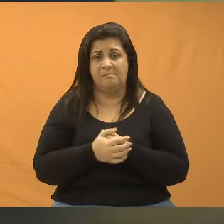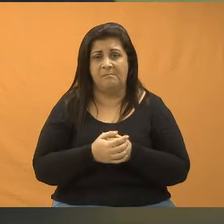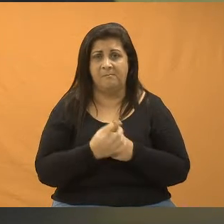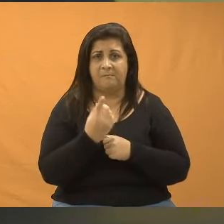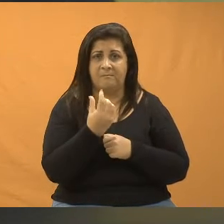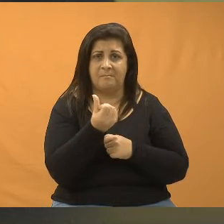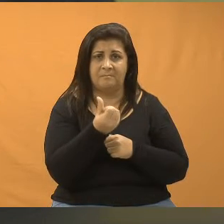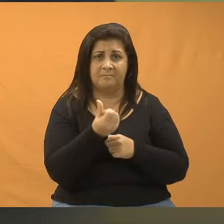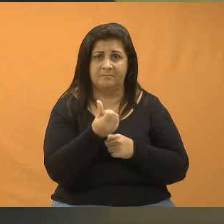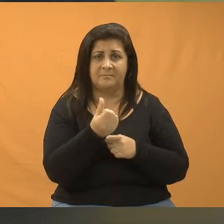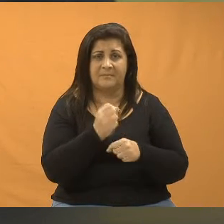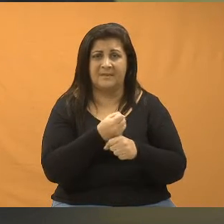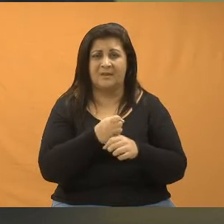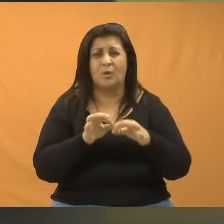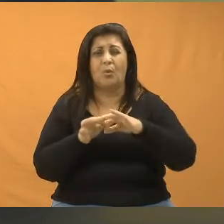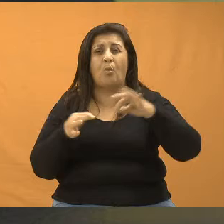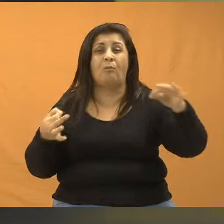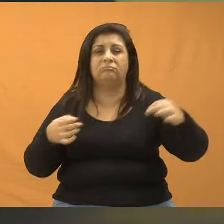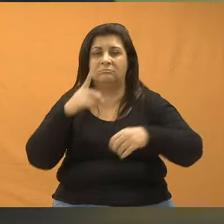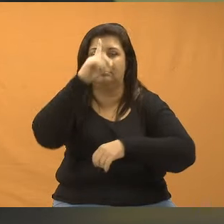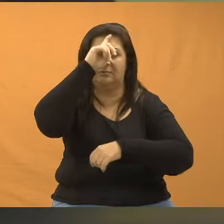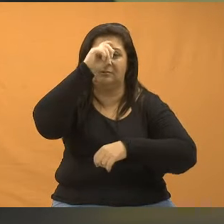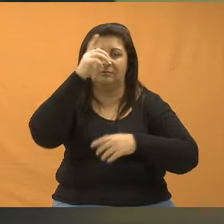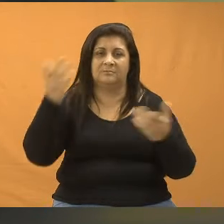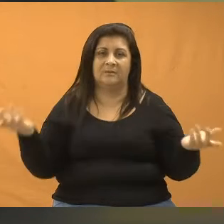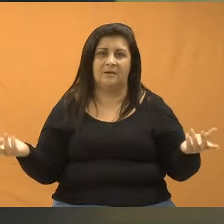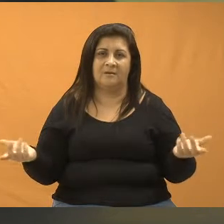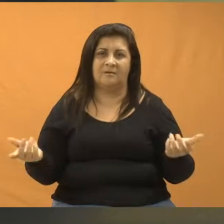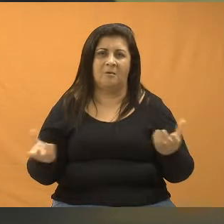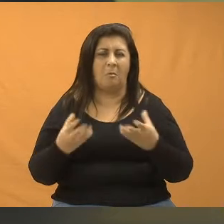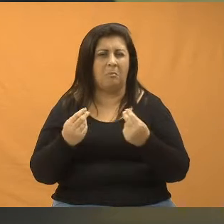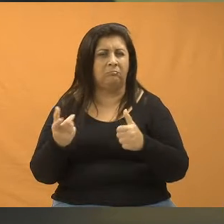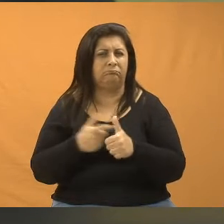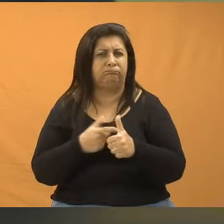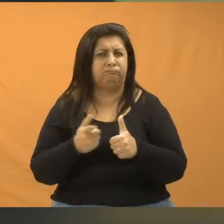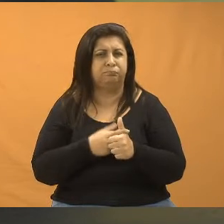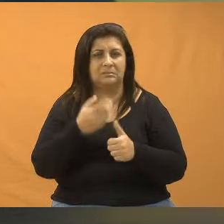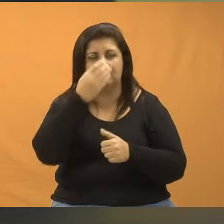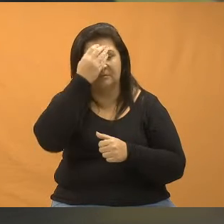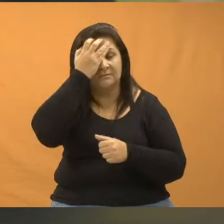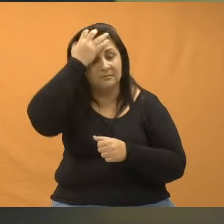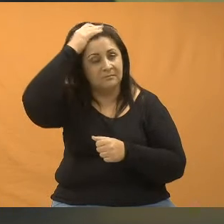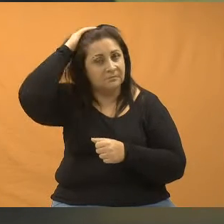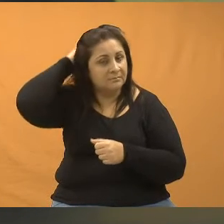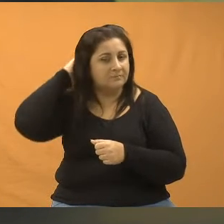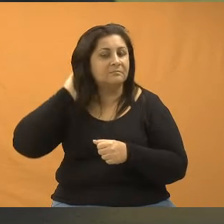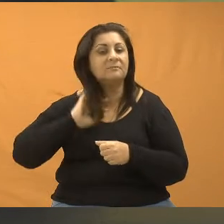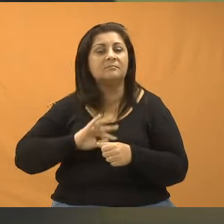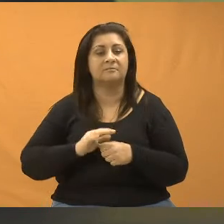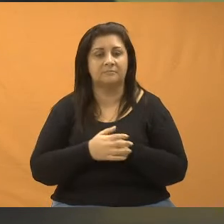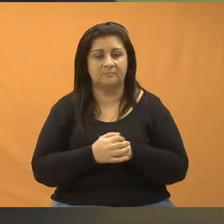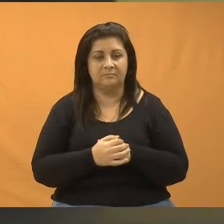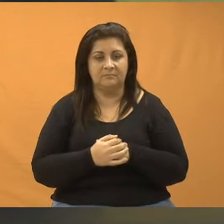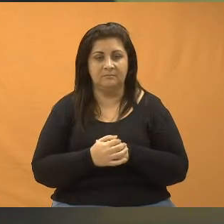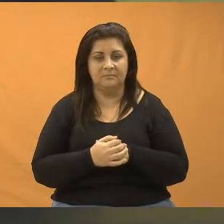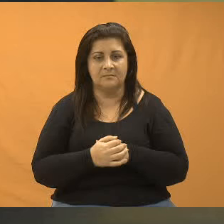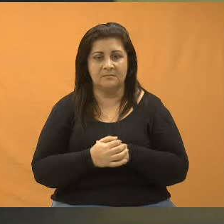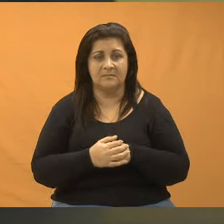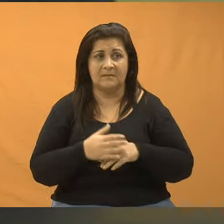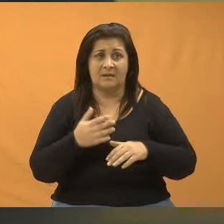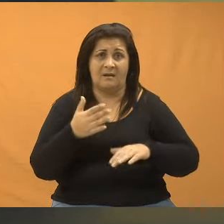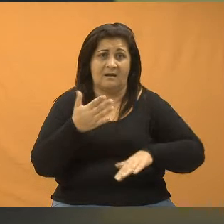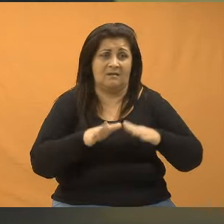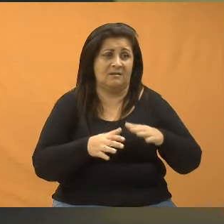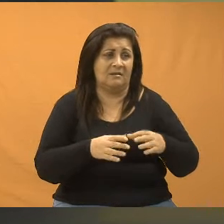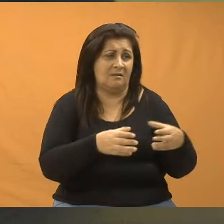16 anos longe da Santa Casa está endividada, né? Foi contraído muitas dívidas no CNPJ da Santa Casa, a Irmandade pode